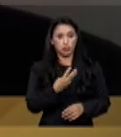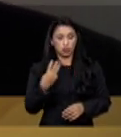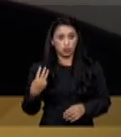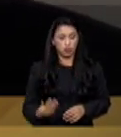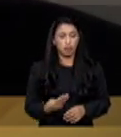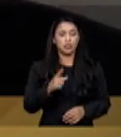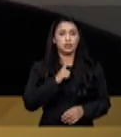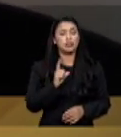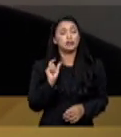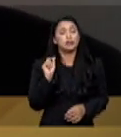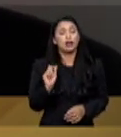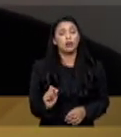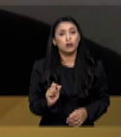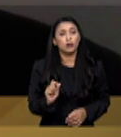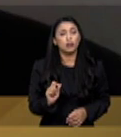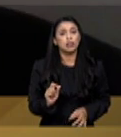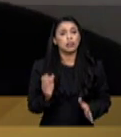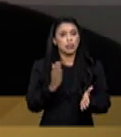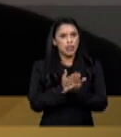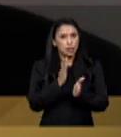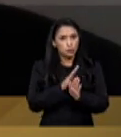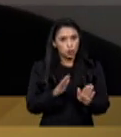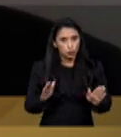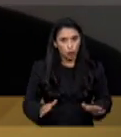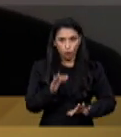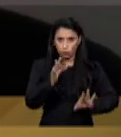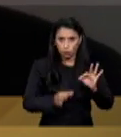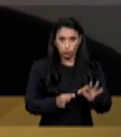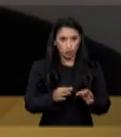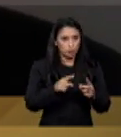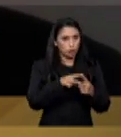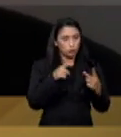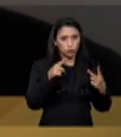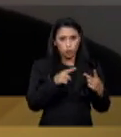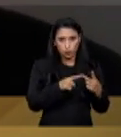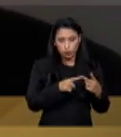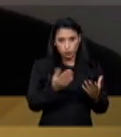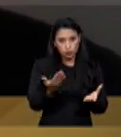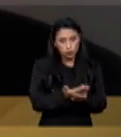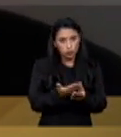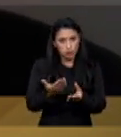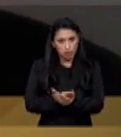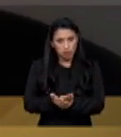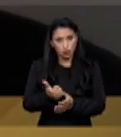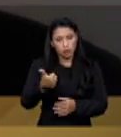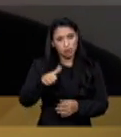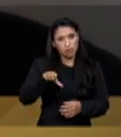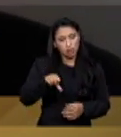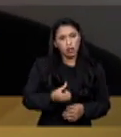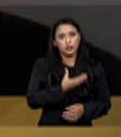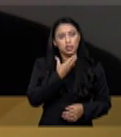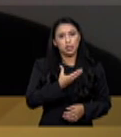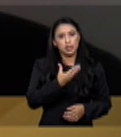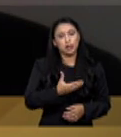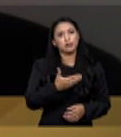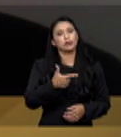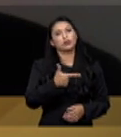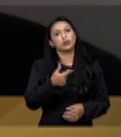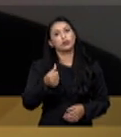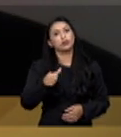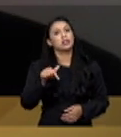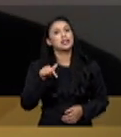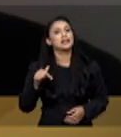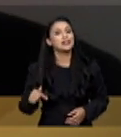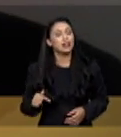4.483, finalizado o julgamento de ambos em 19 de dezembro de